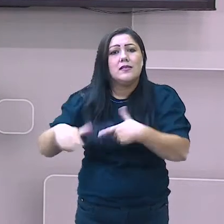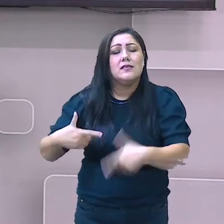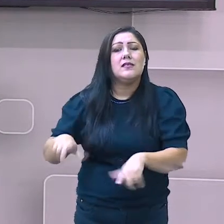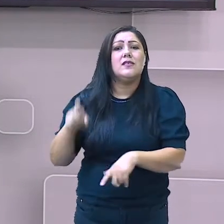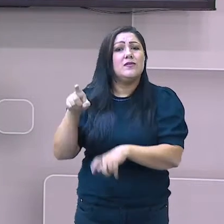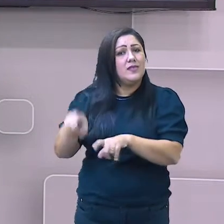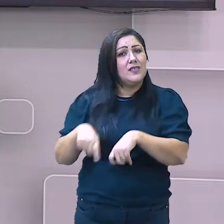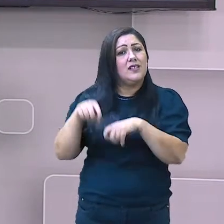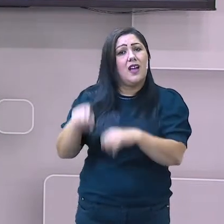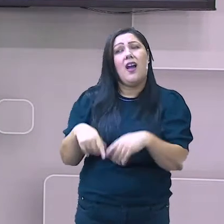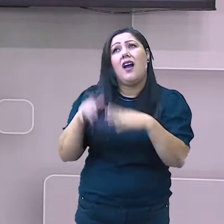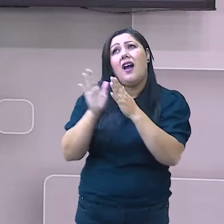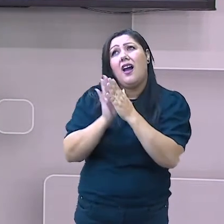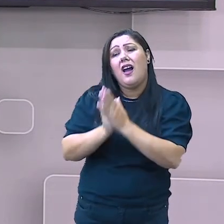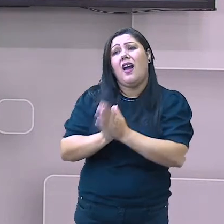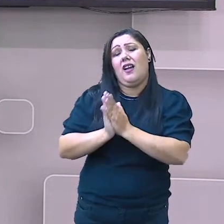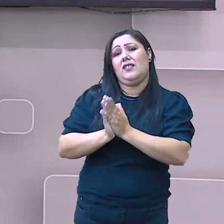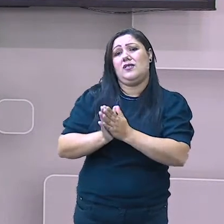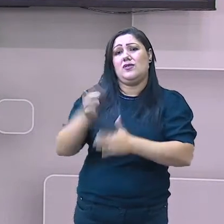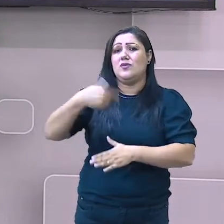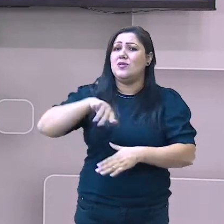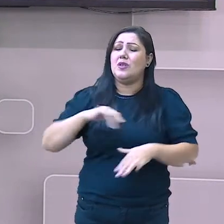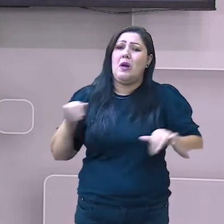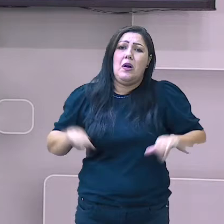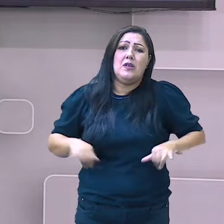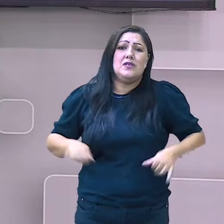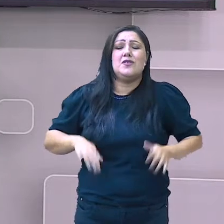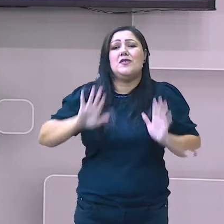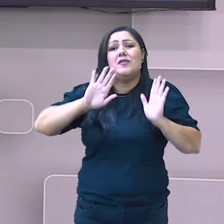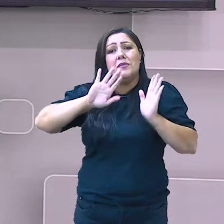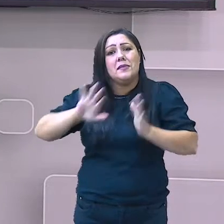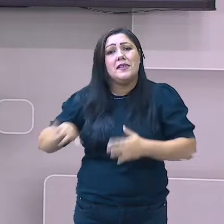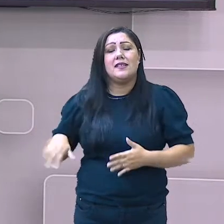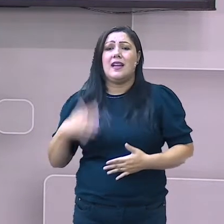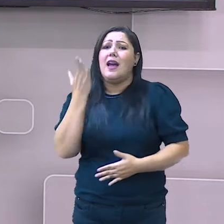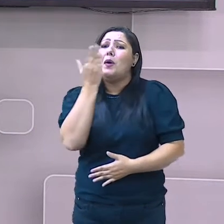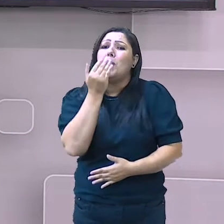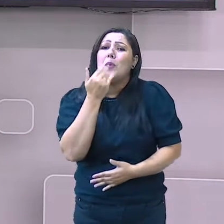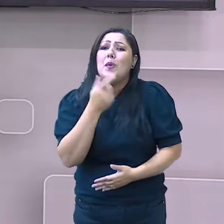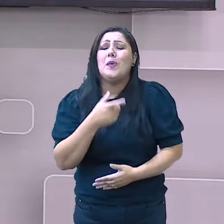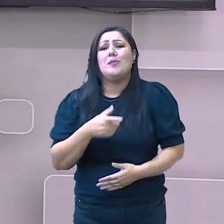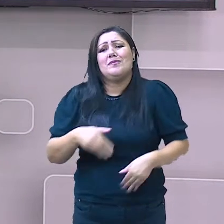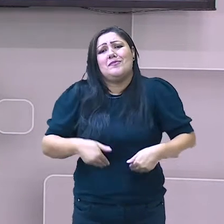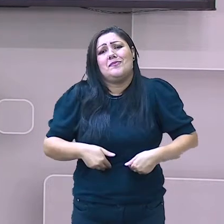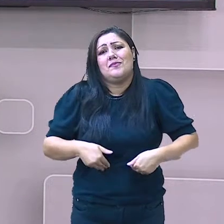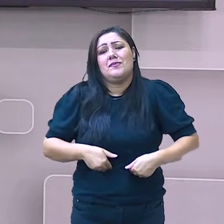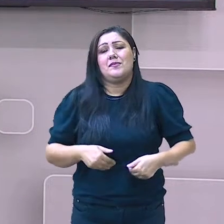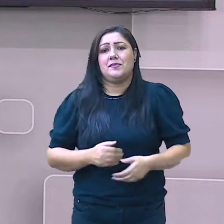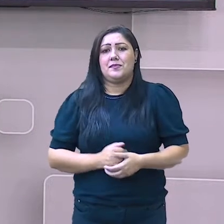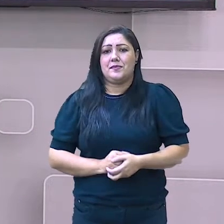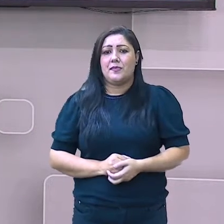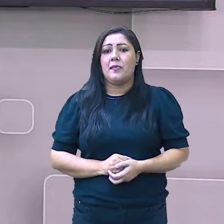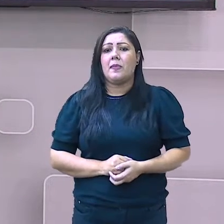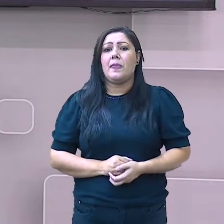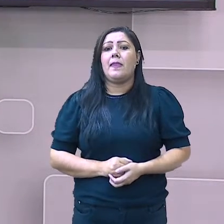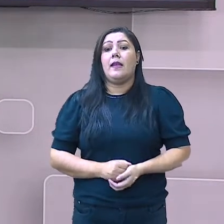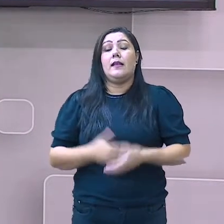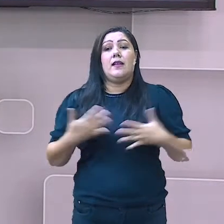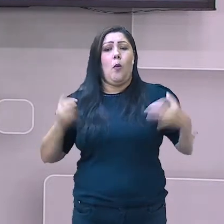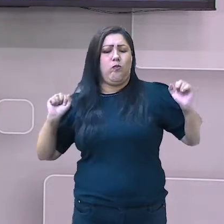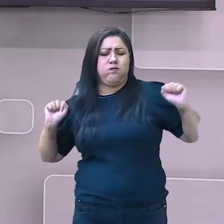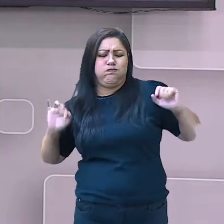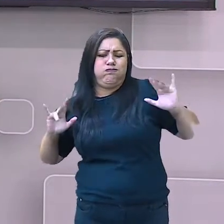o seu sofrimento, ou seja, pedia principalmente o alimento. A multidão que se dirigiu